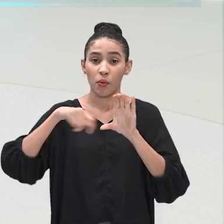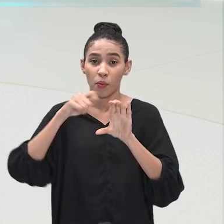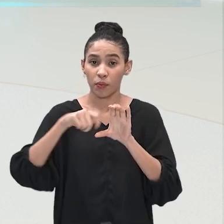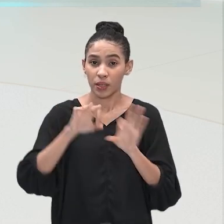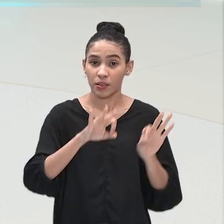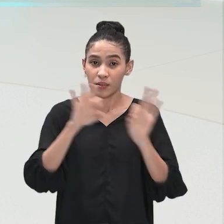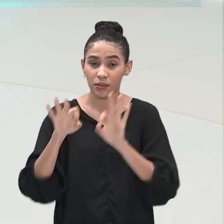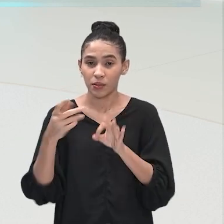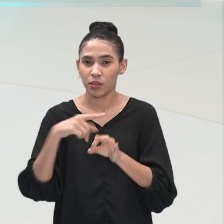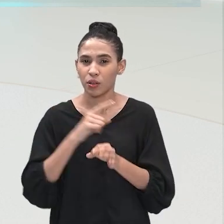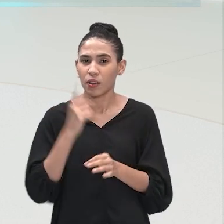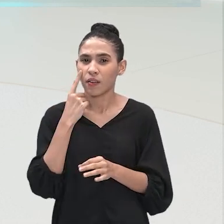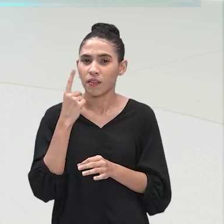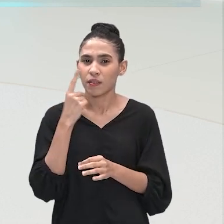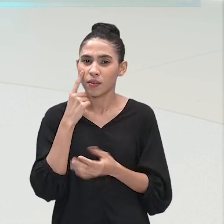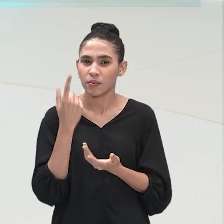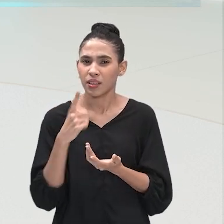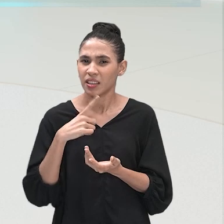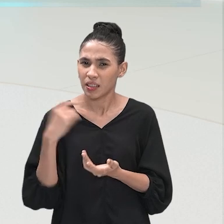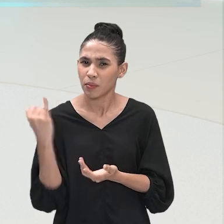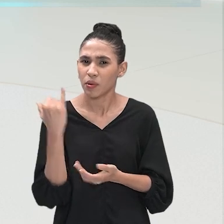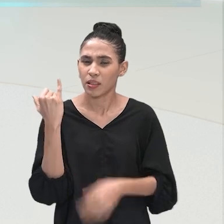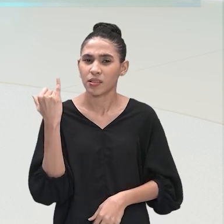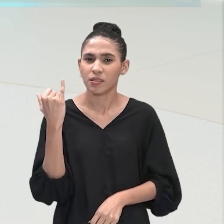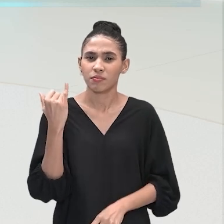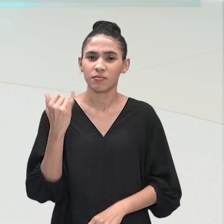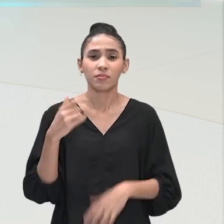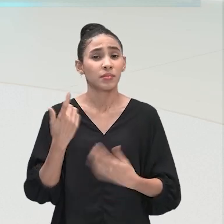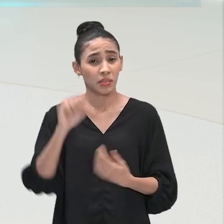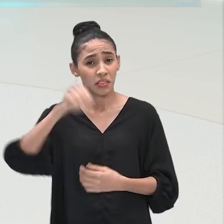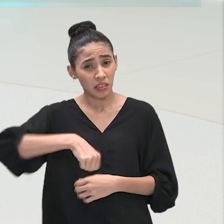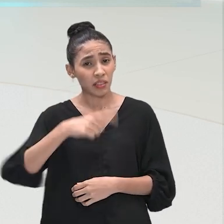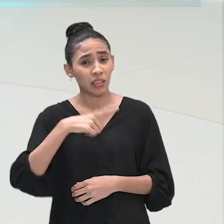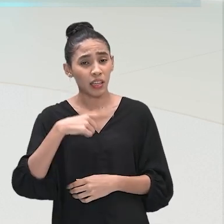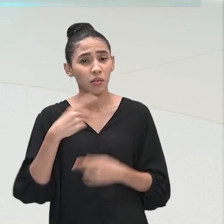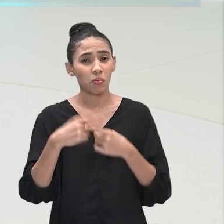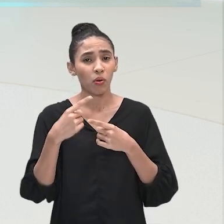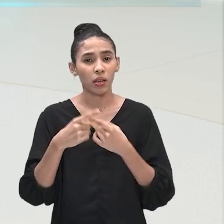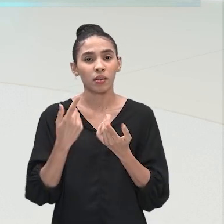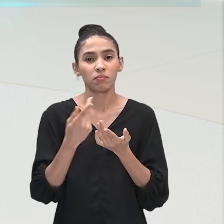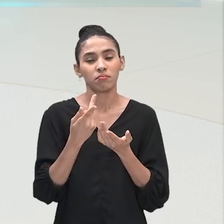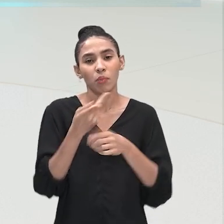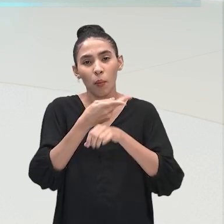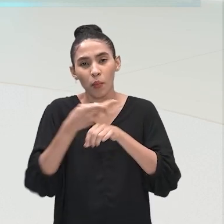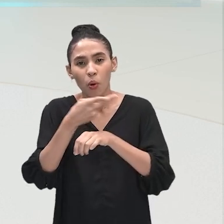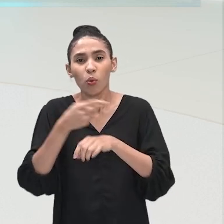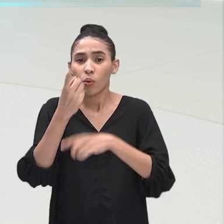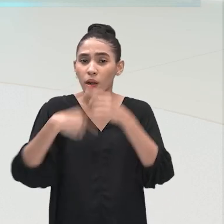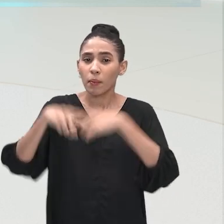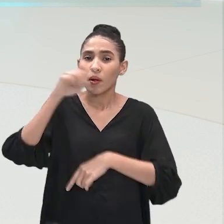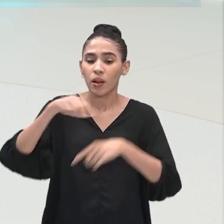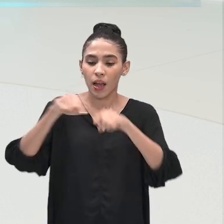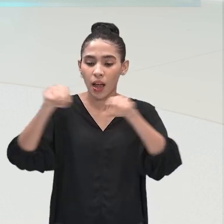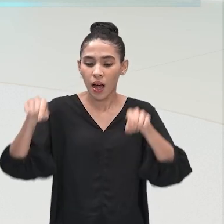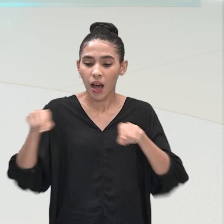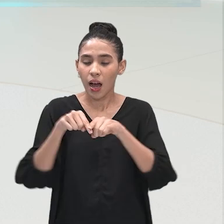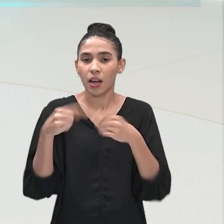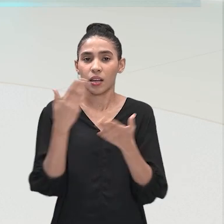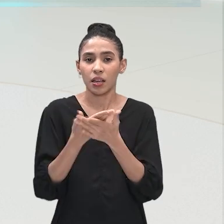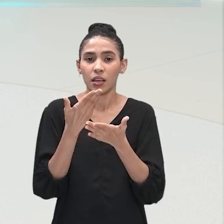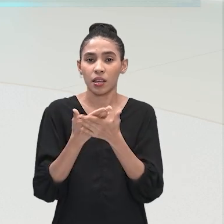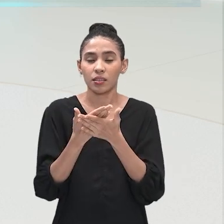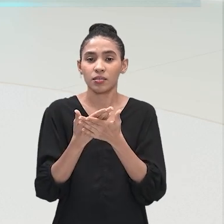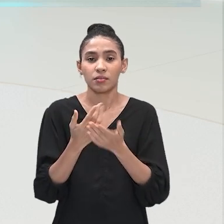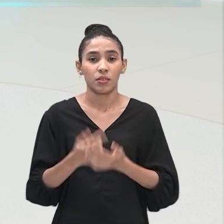acabamos de ver tem algum tipo de importância? Tem, porque busca melhorias aí dentro do ambiente escolar. Vejam